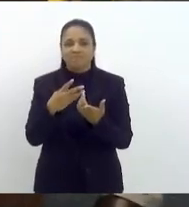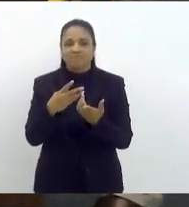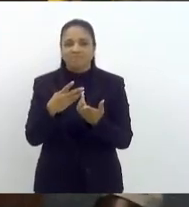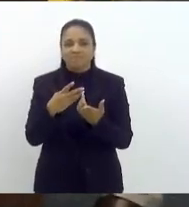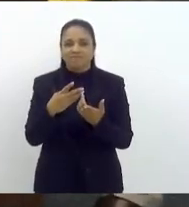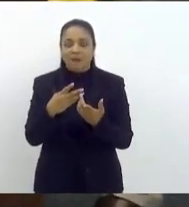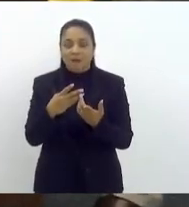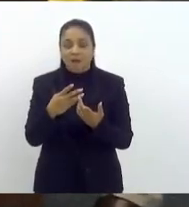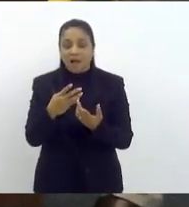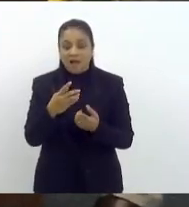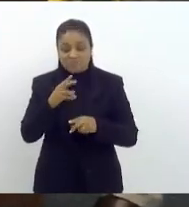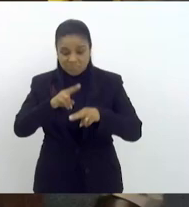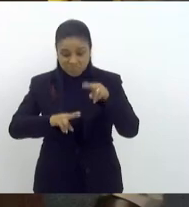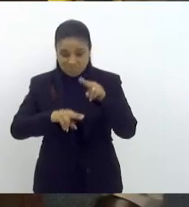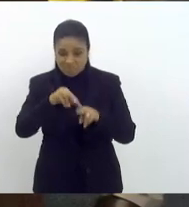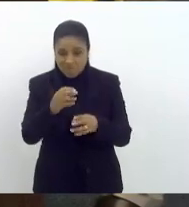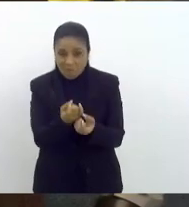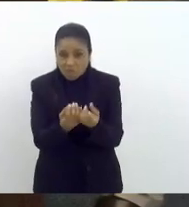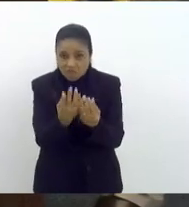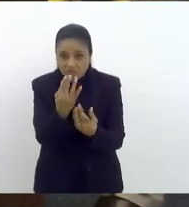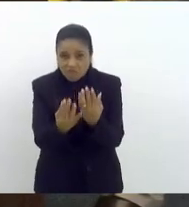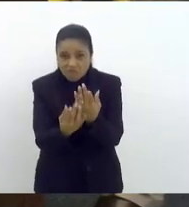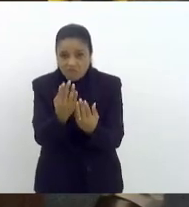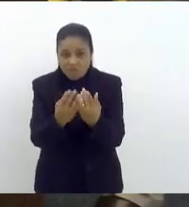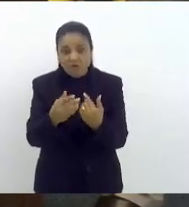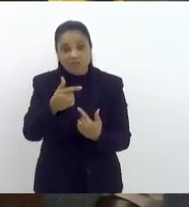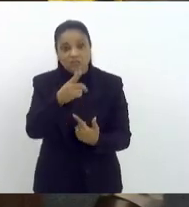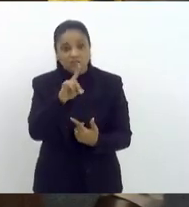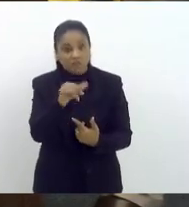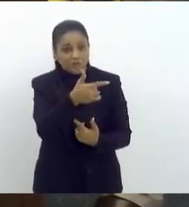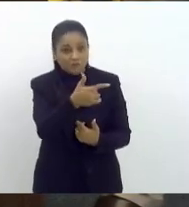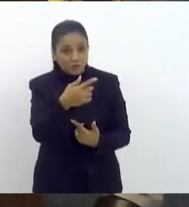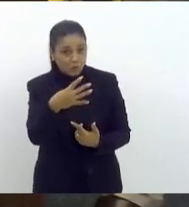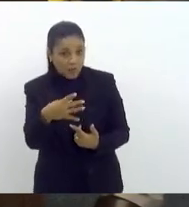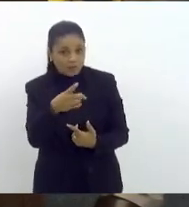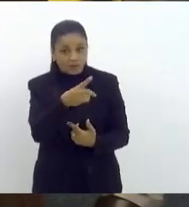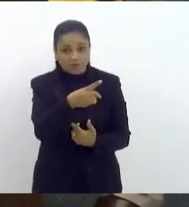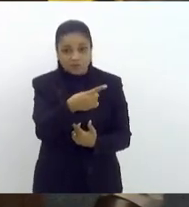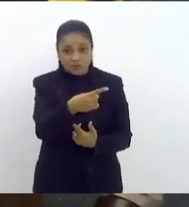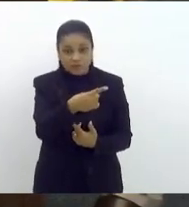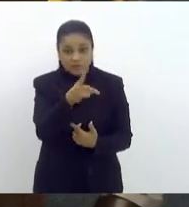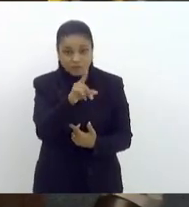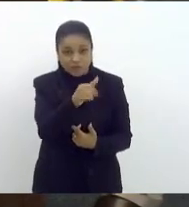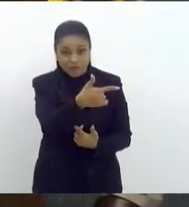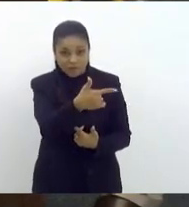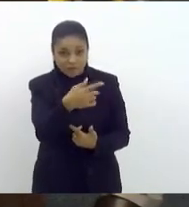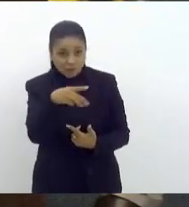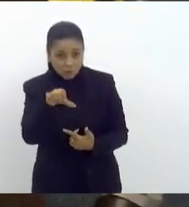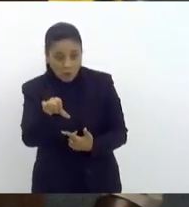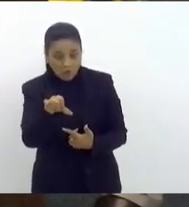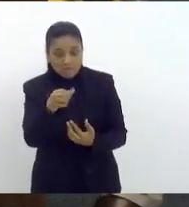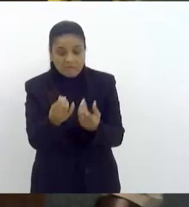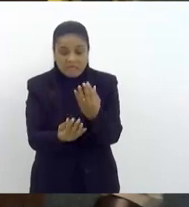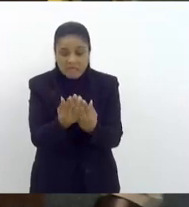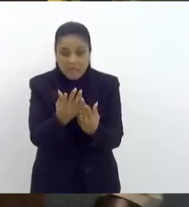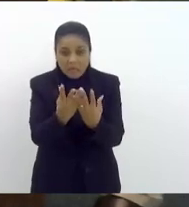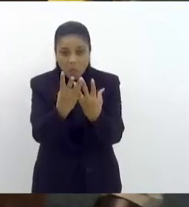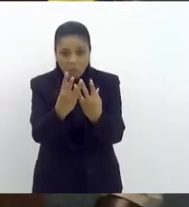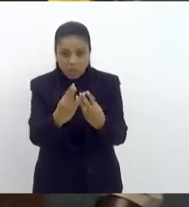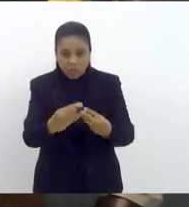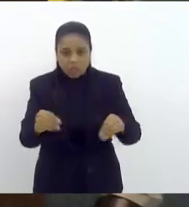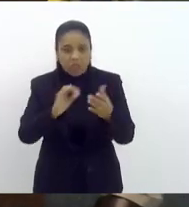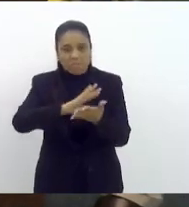as nossas fogueiras Esperamos que elas queimem os restos de preconceito